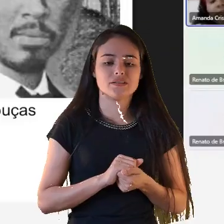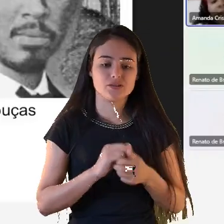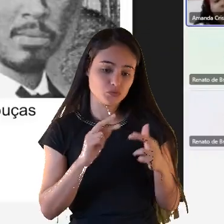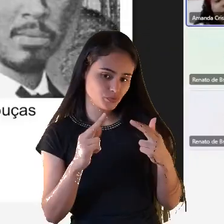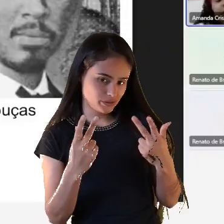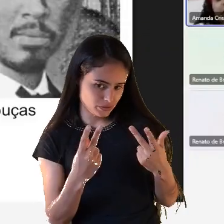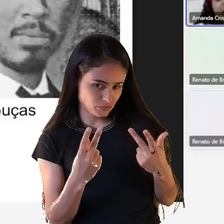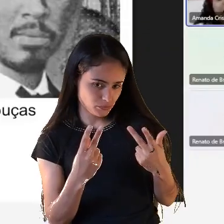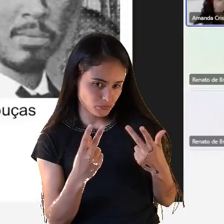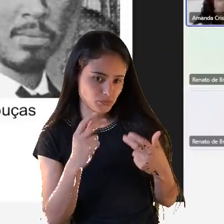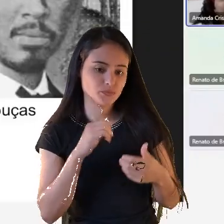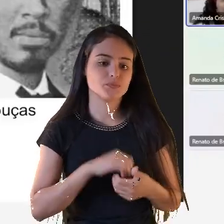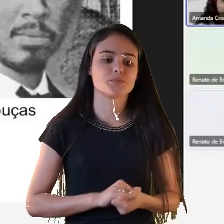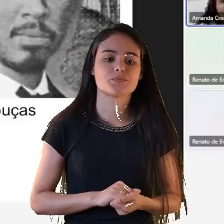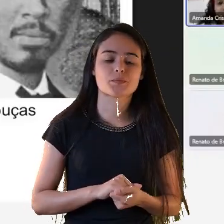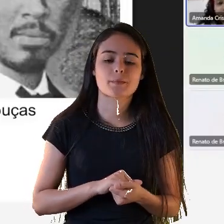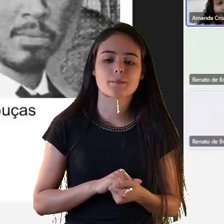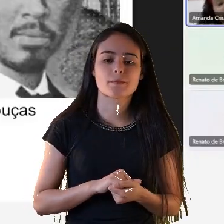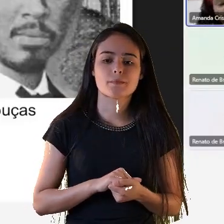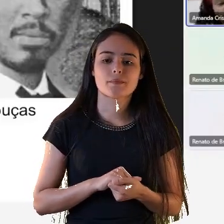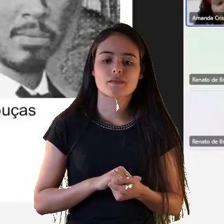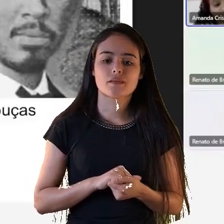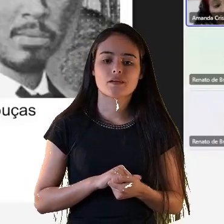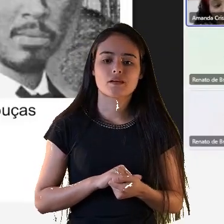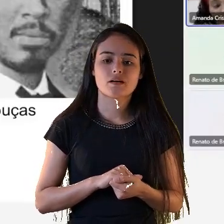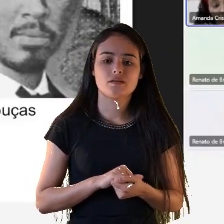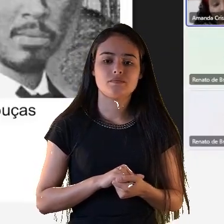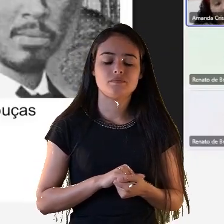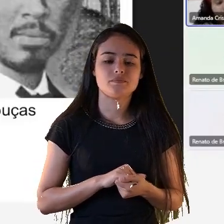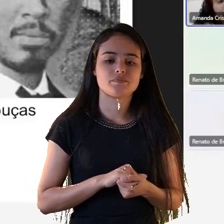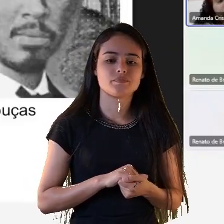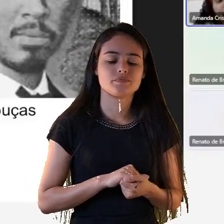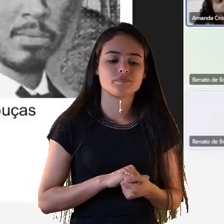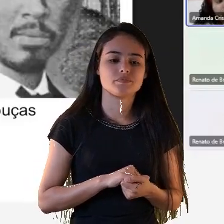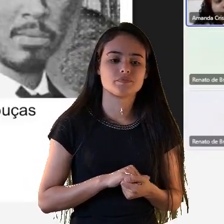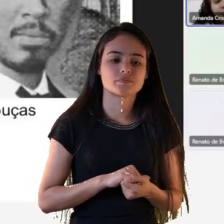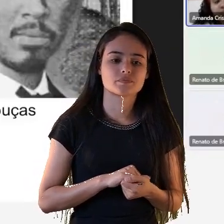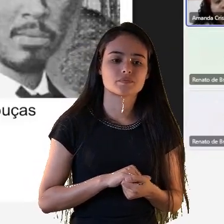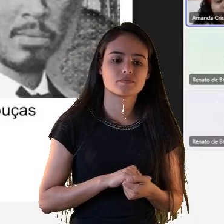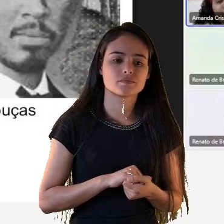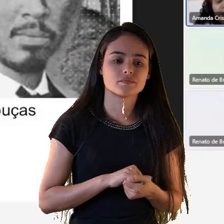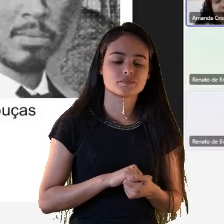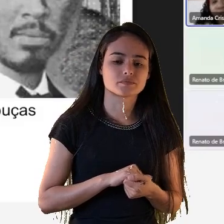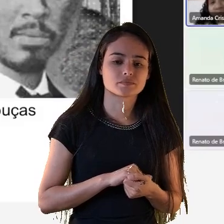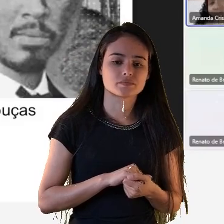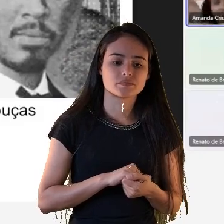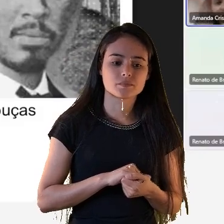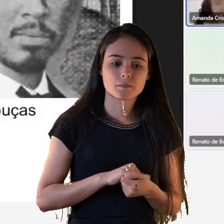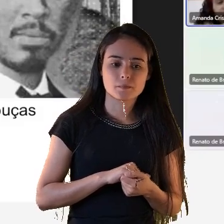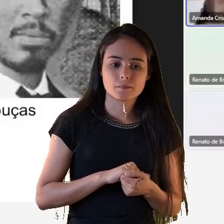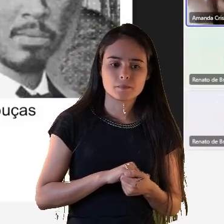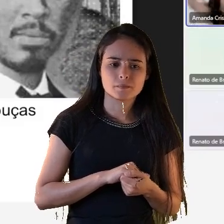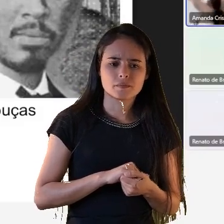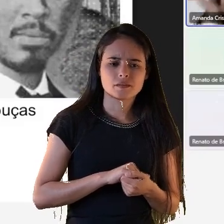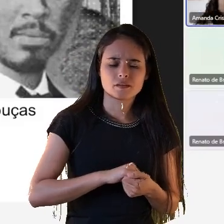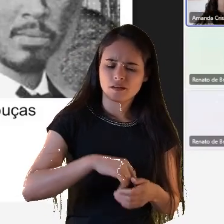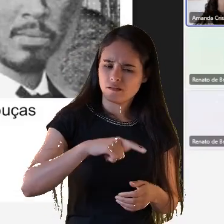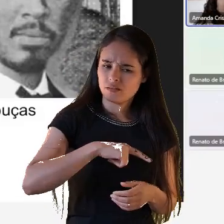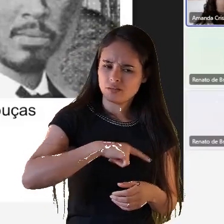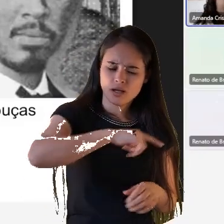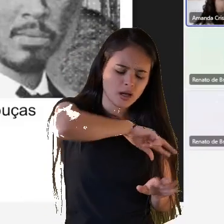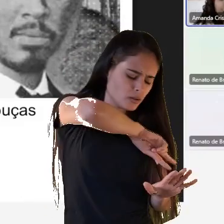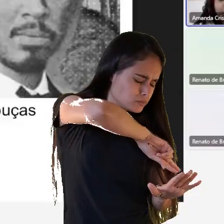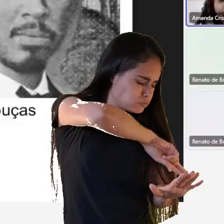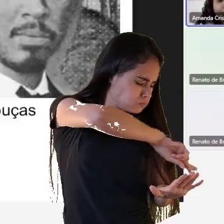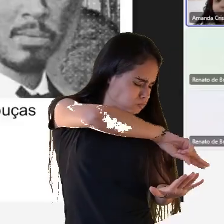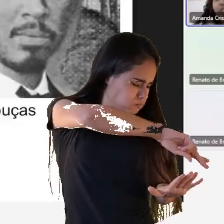Aqui também, né? Lá no podcast, quem já ouviu, o Tiago traz vários nomes,